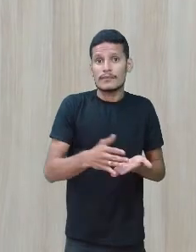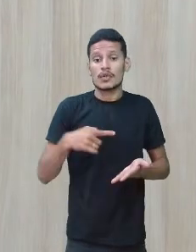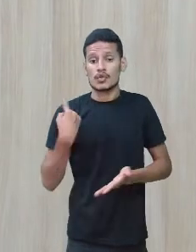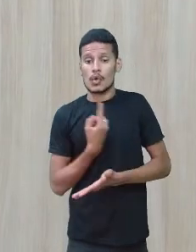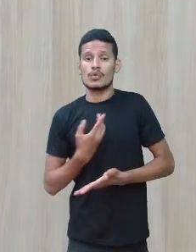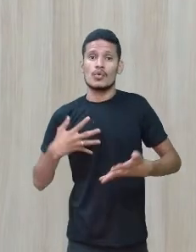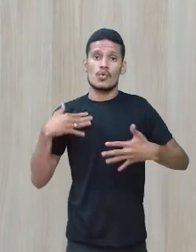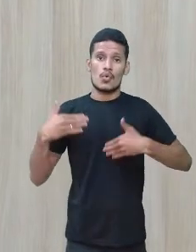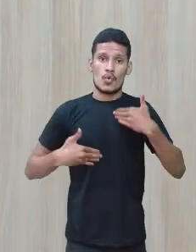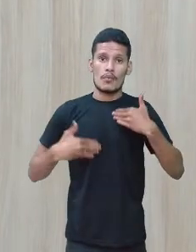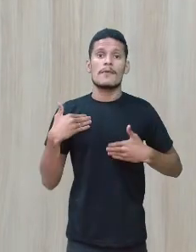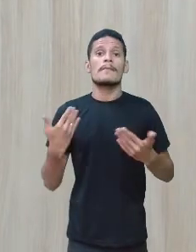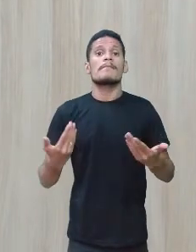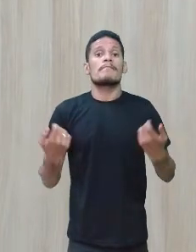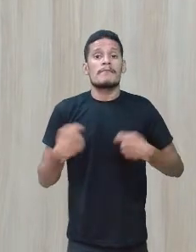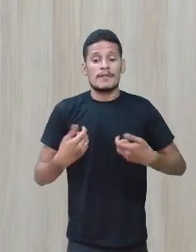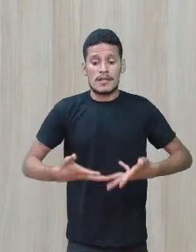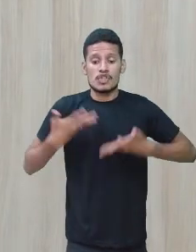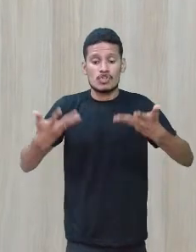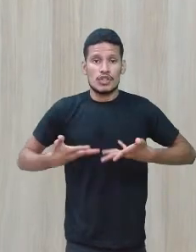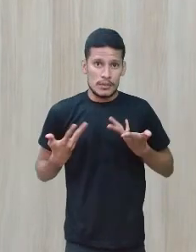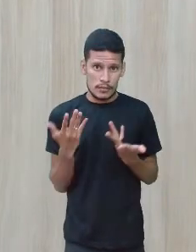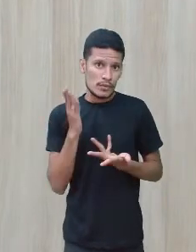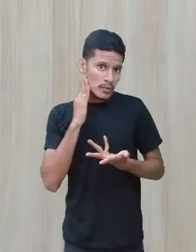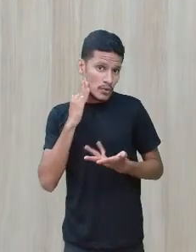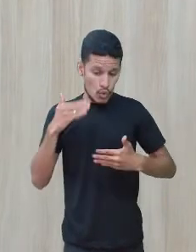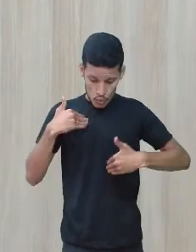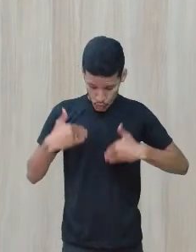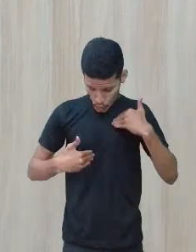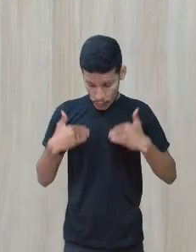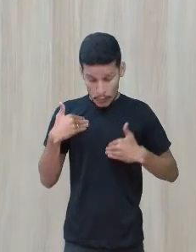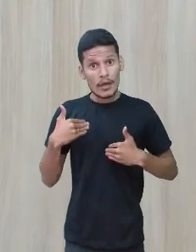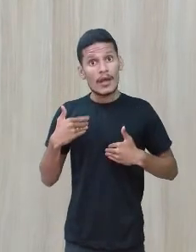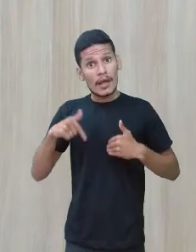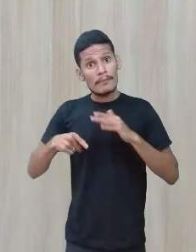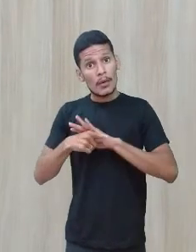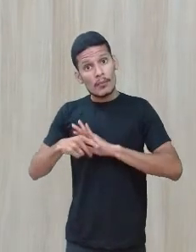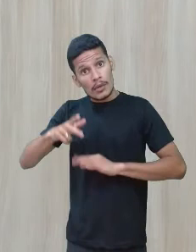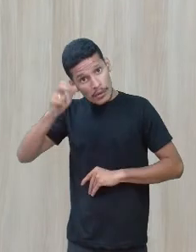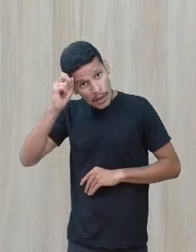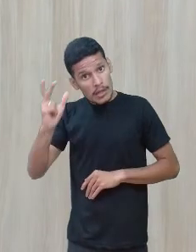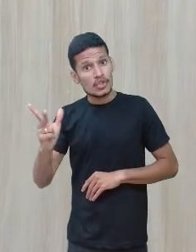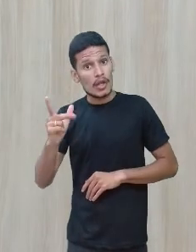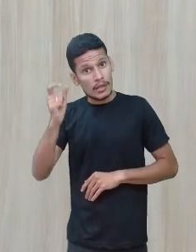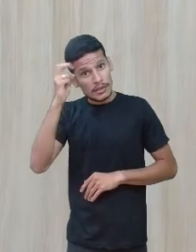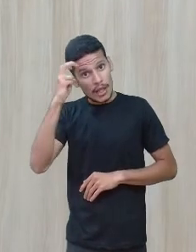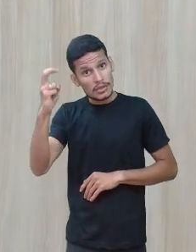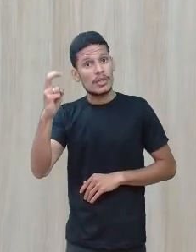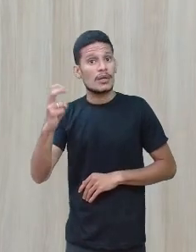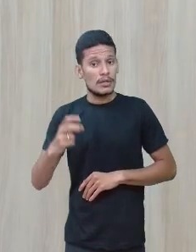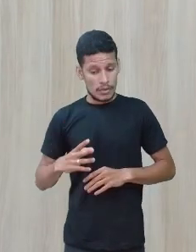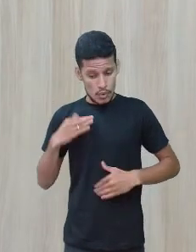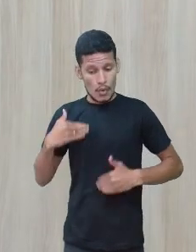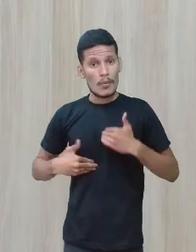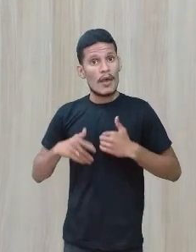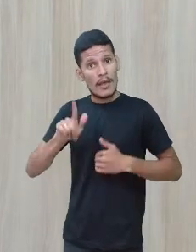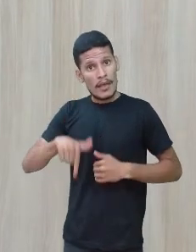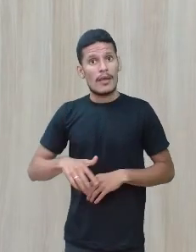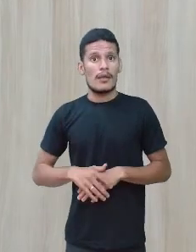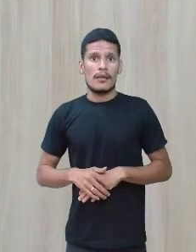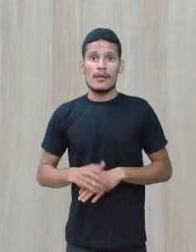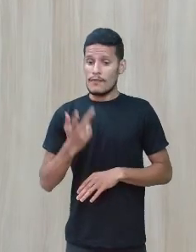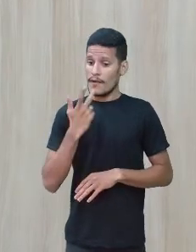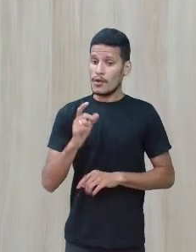do estímulo. E o nosso corpo, minha gente, nosso corpo, ele é muito inteligente. Então, assim, quando eu digo que ele